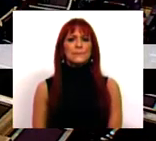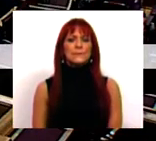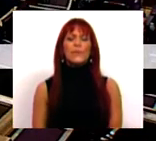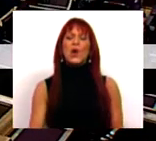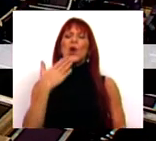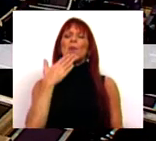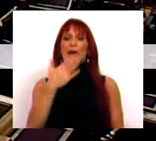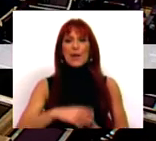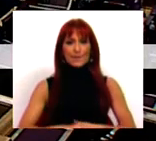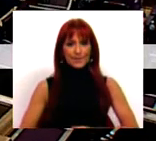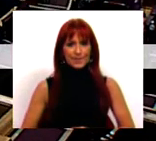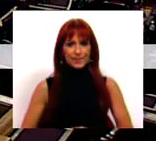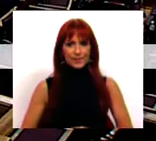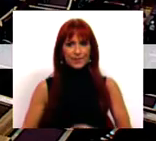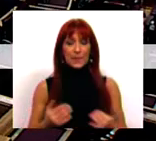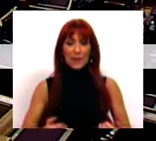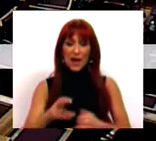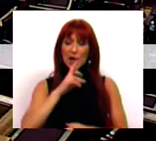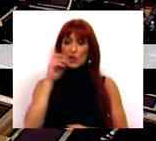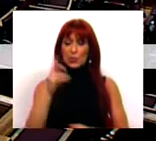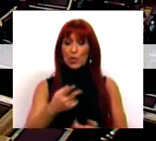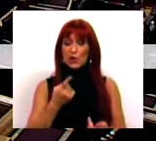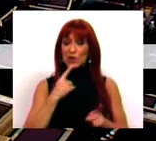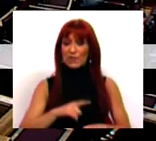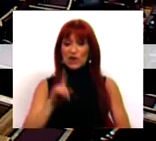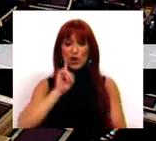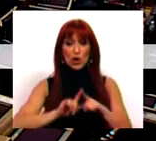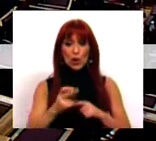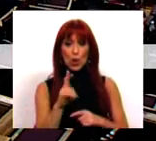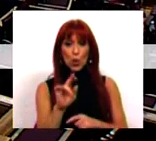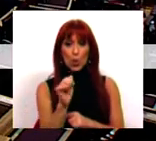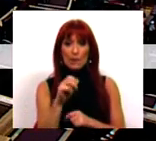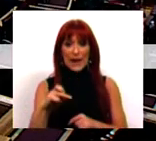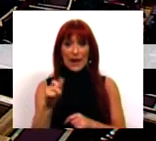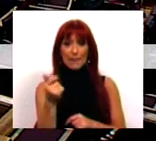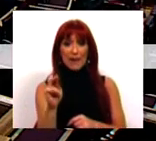Muito obrigado. Para responder, nova palavra à senhora deputada Rubina Berardo.